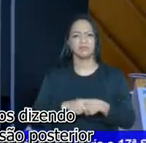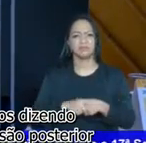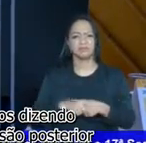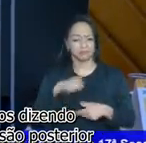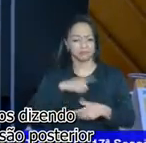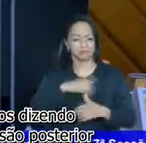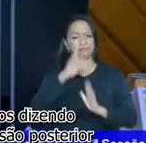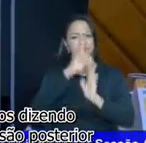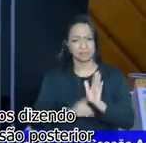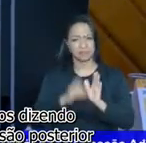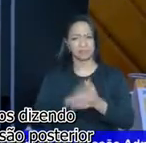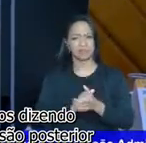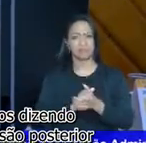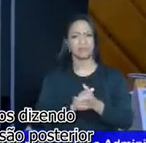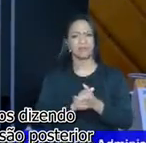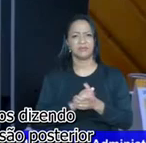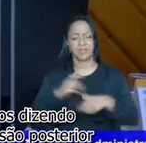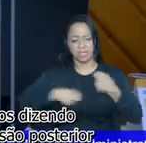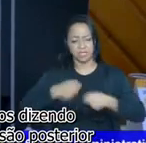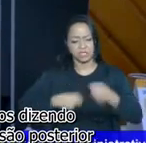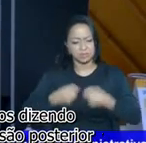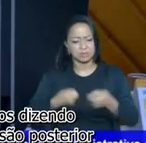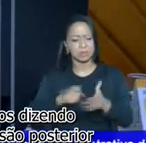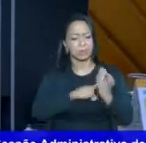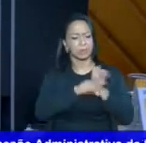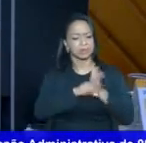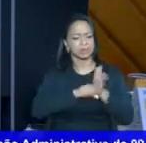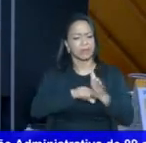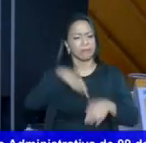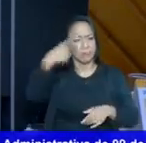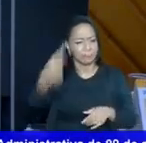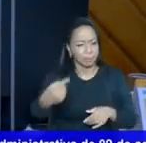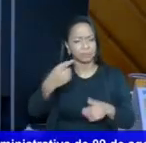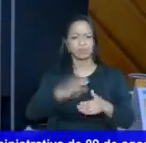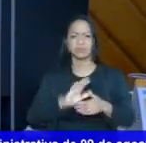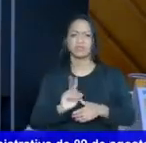direito. Não é de natureza administrativa que cabe uma revisão posterior.